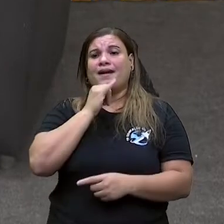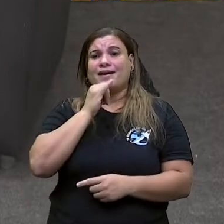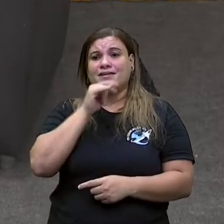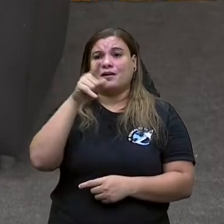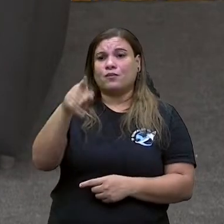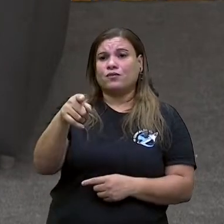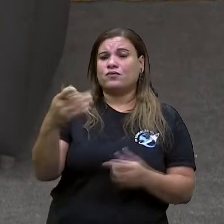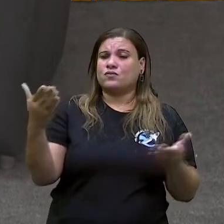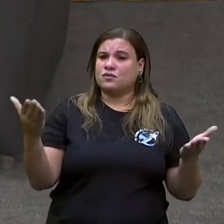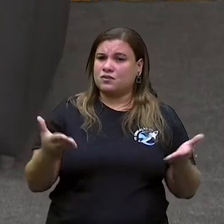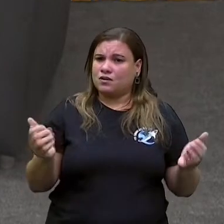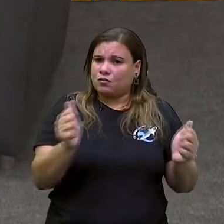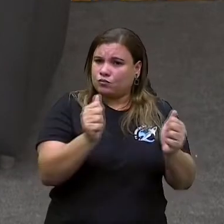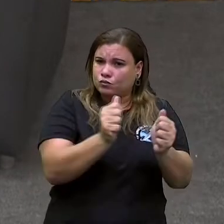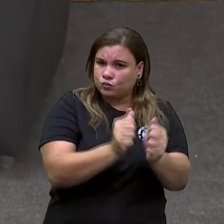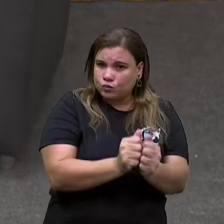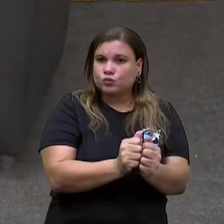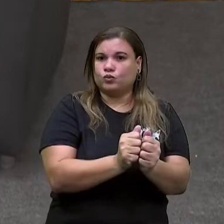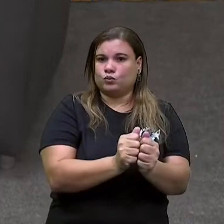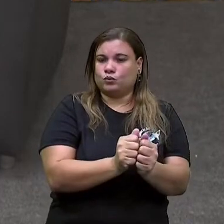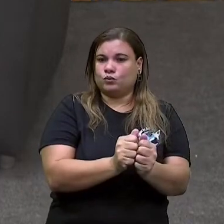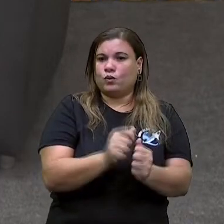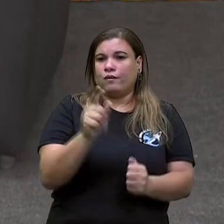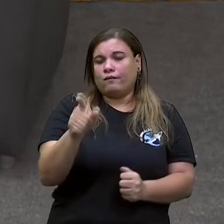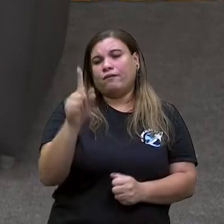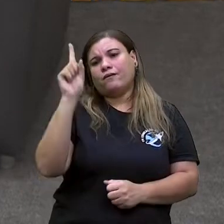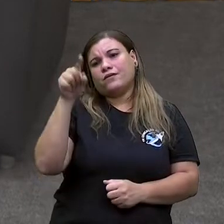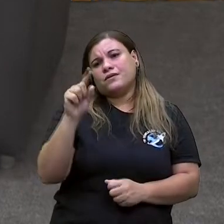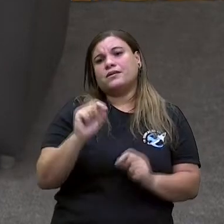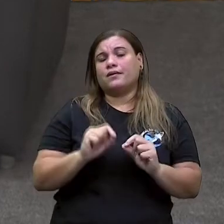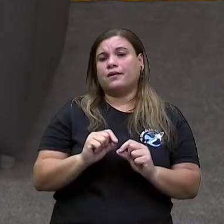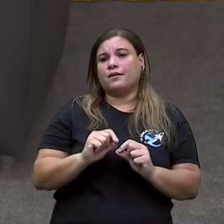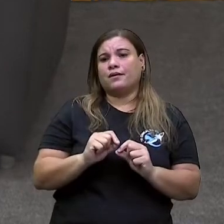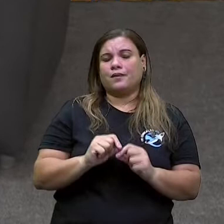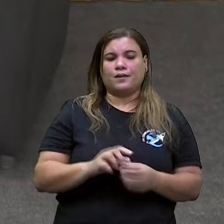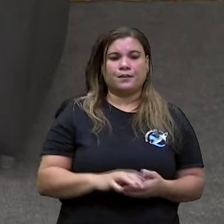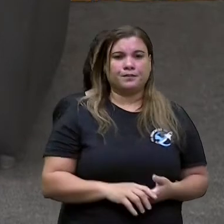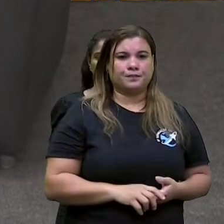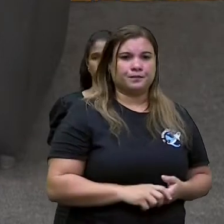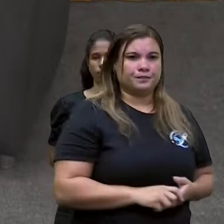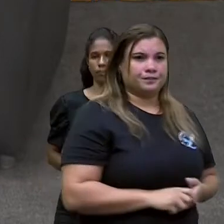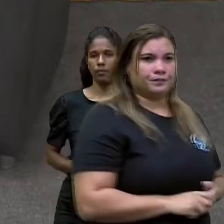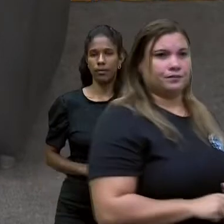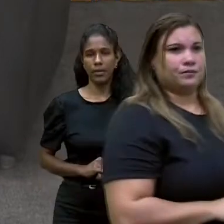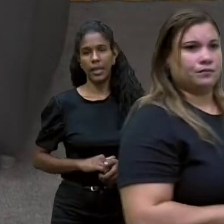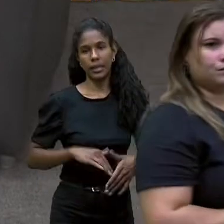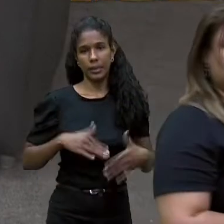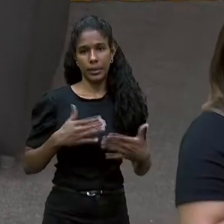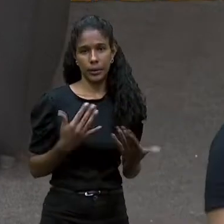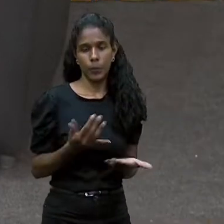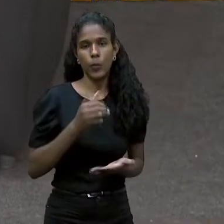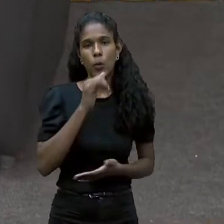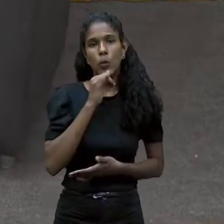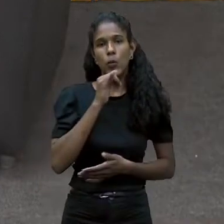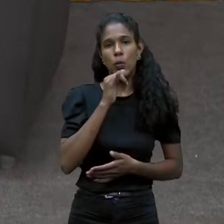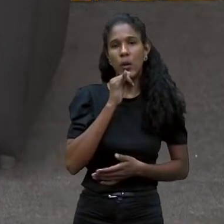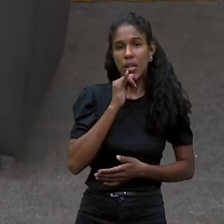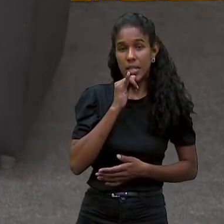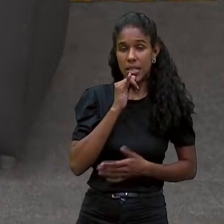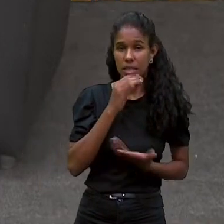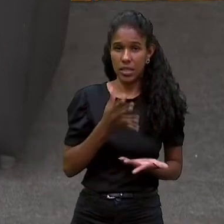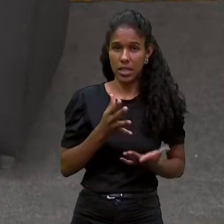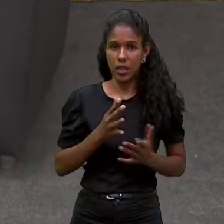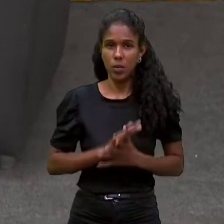como protagonista. É um privilégio. Nem todo sistema de ensino no país coloca o aluno,